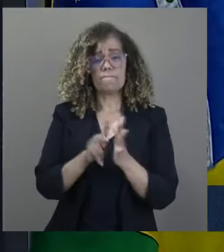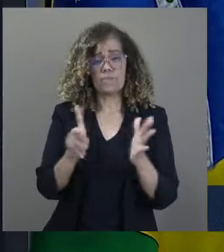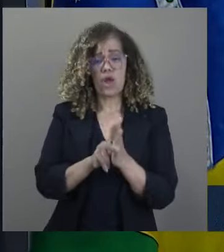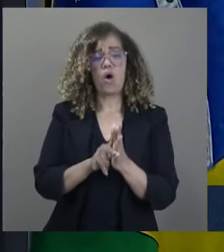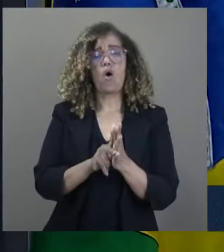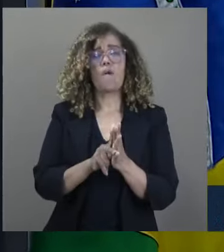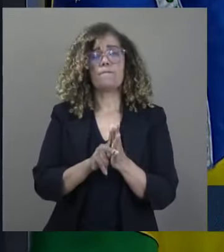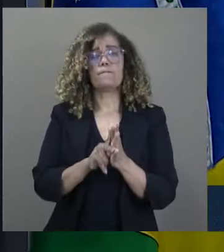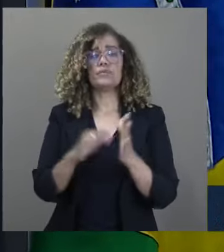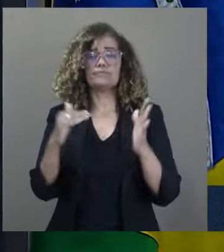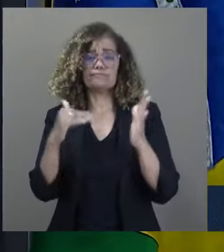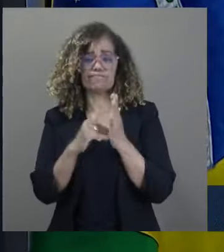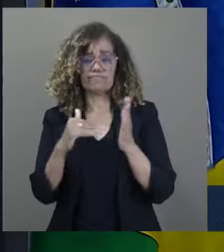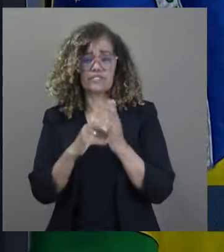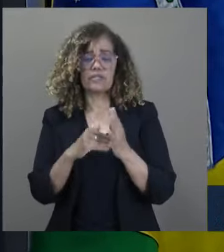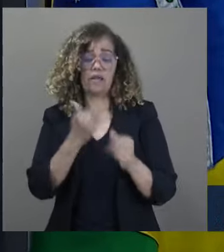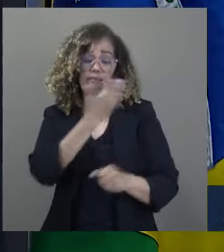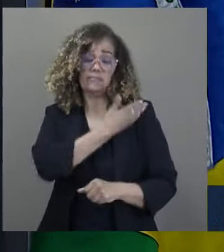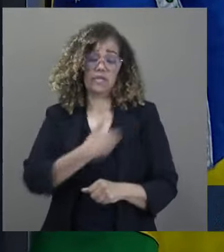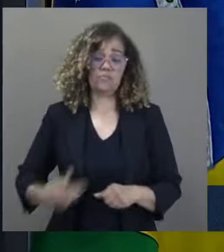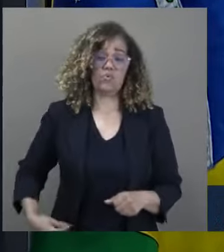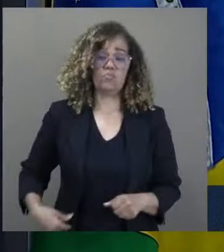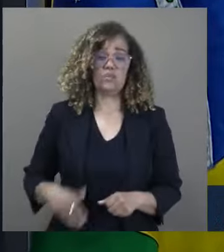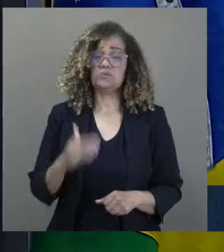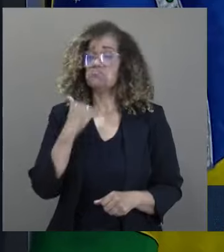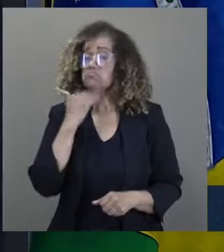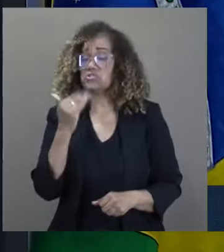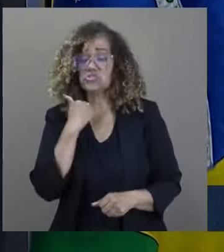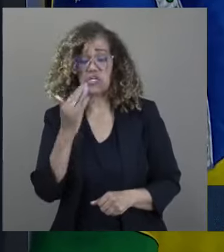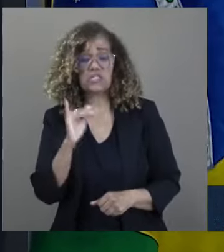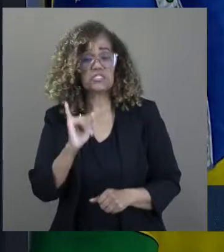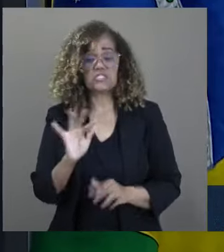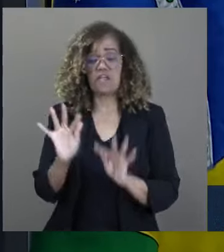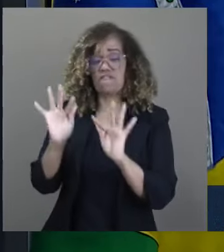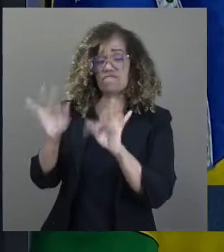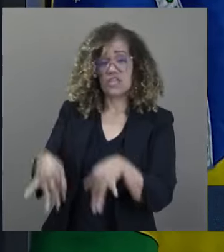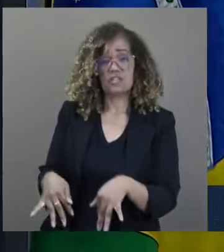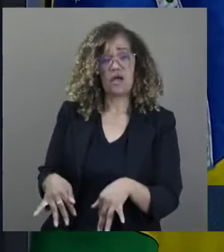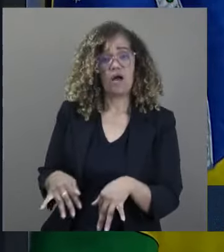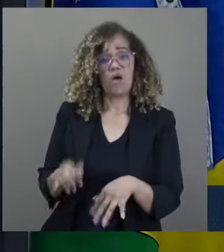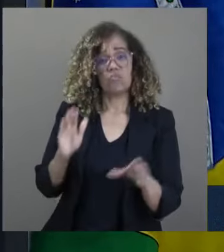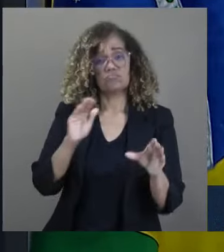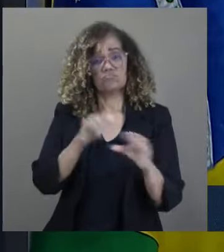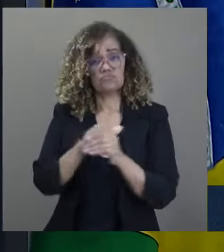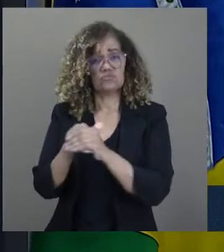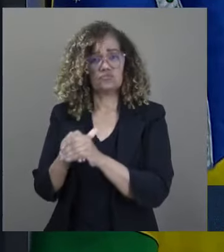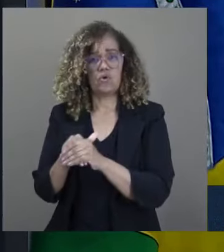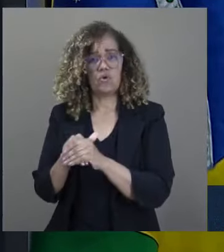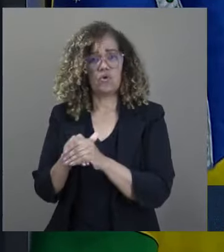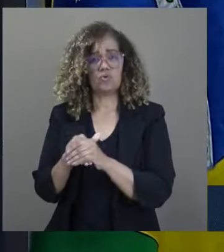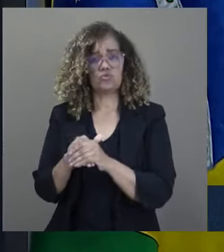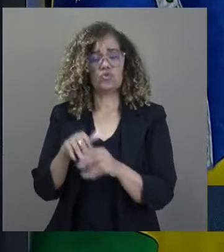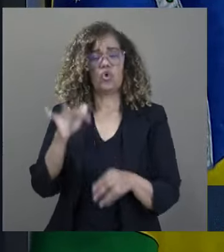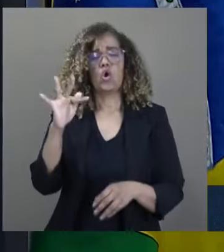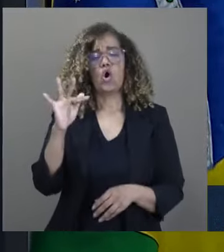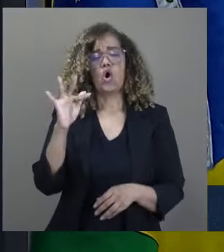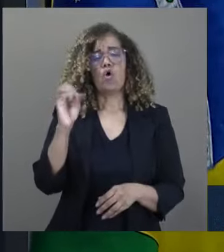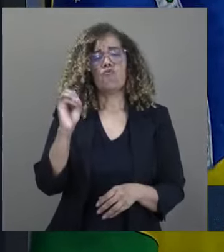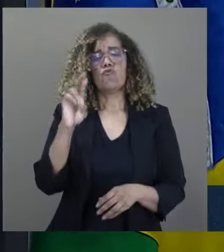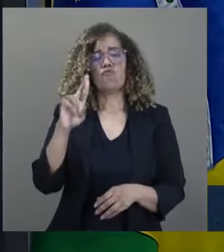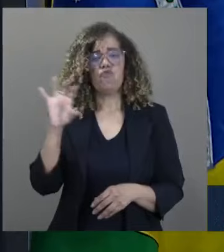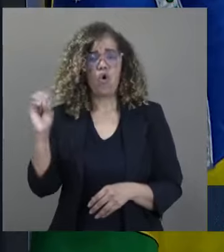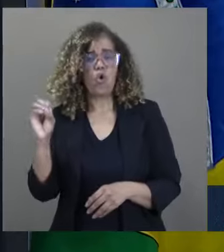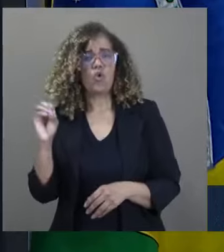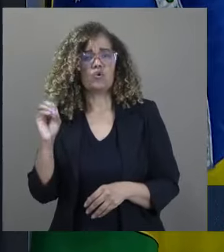República. Não adianta nada se votar o fim do foro privilegiado, como aconteceu o presidente Rodrigo Pacheco.